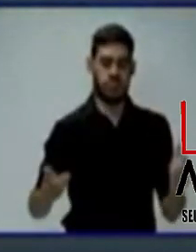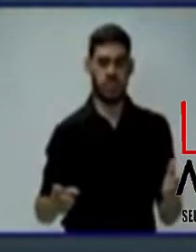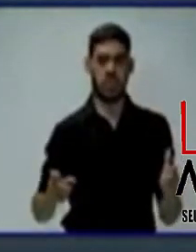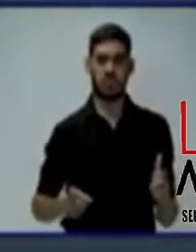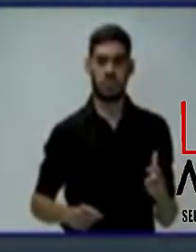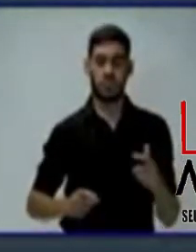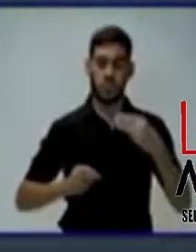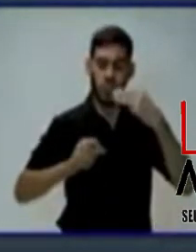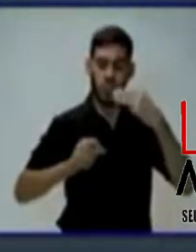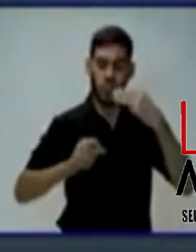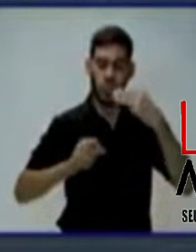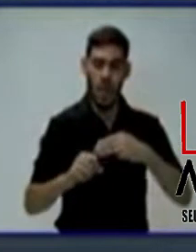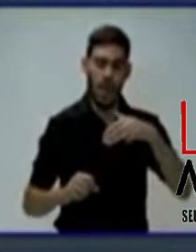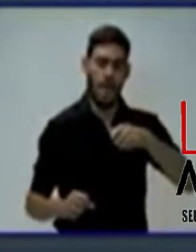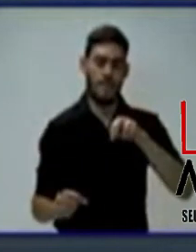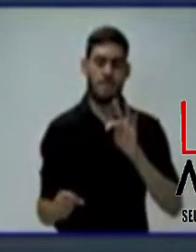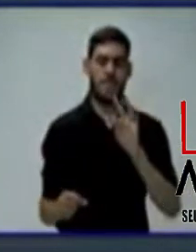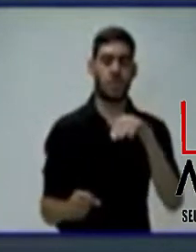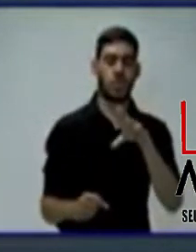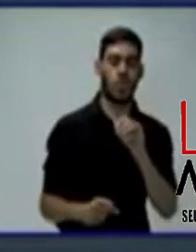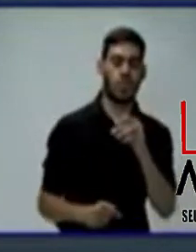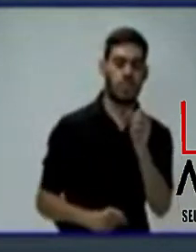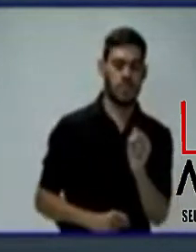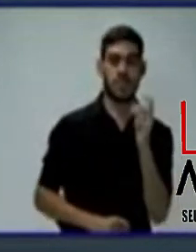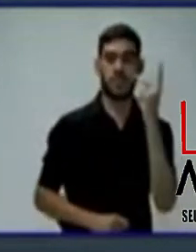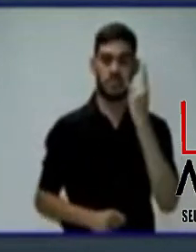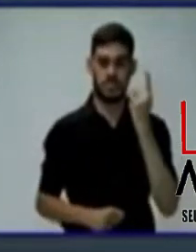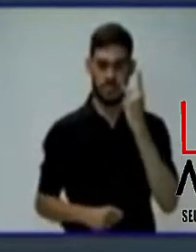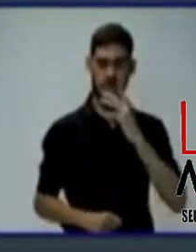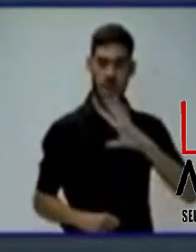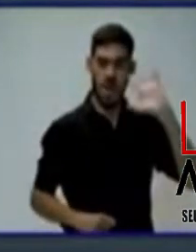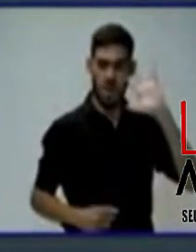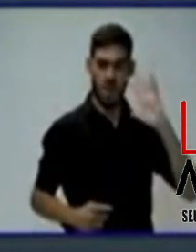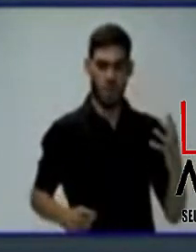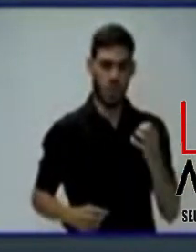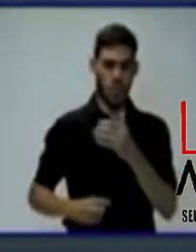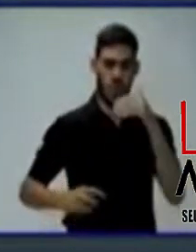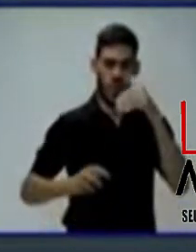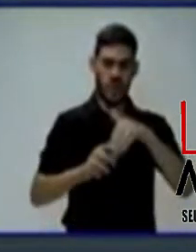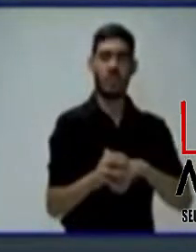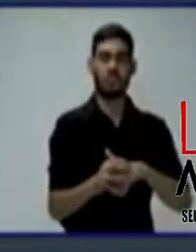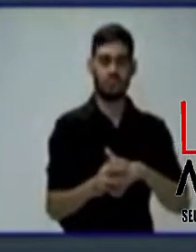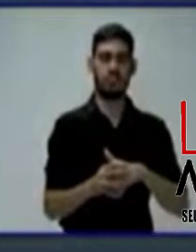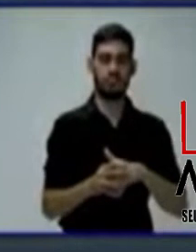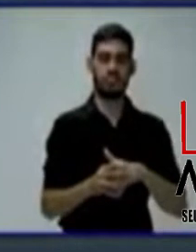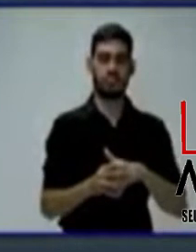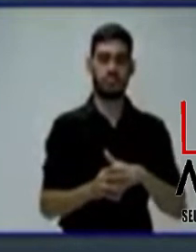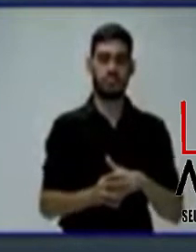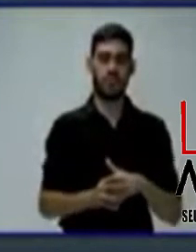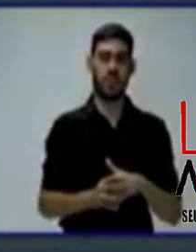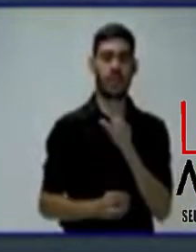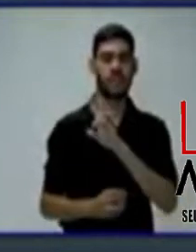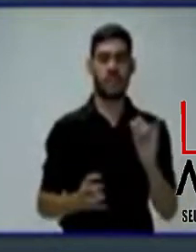do município de Martinópolis, no Ceará, determinando a realização de novas eleições a